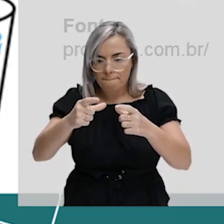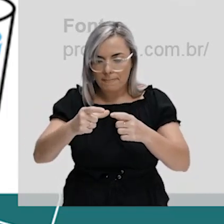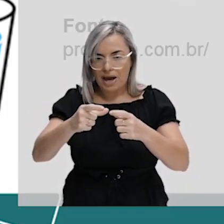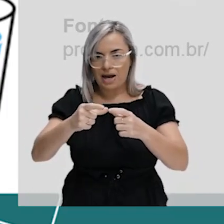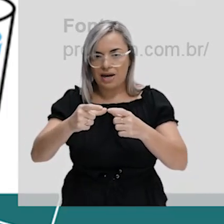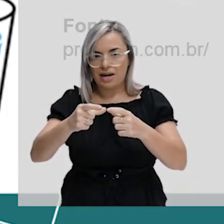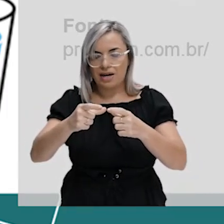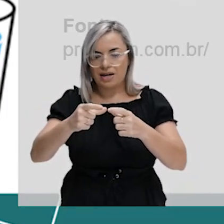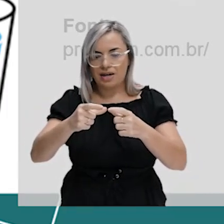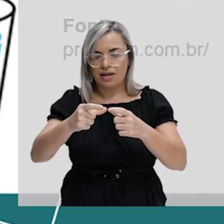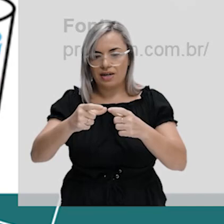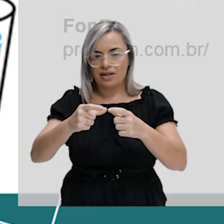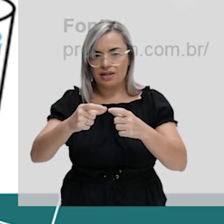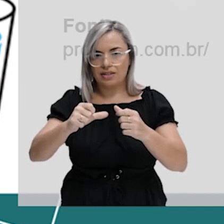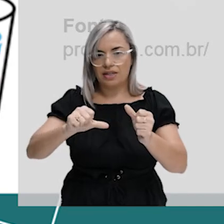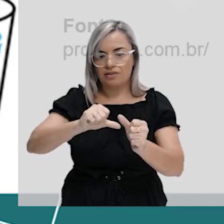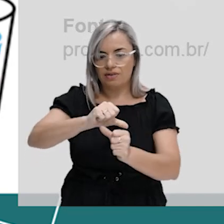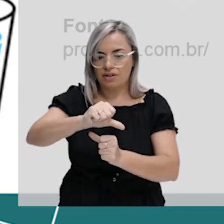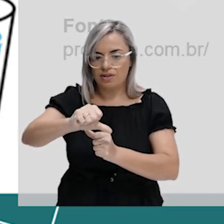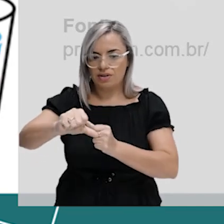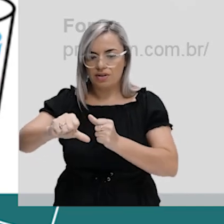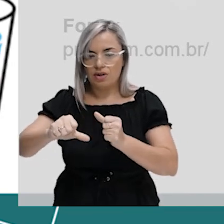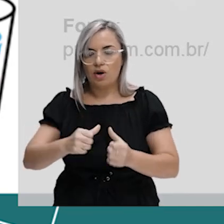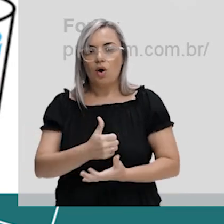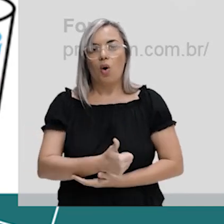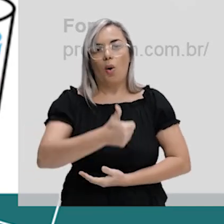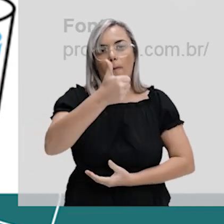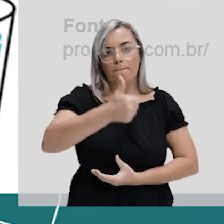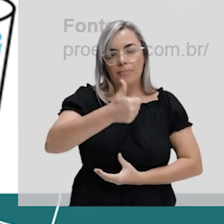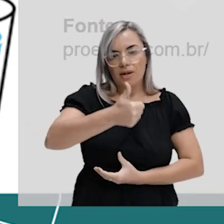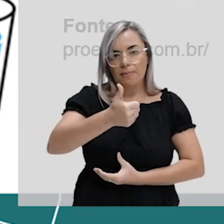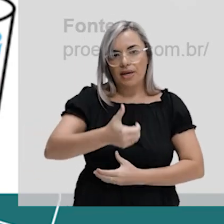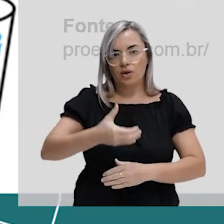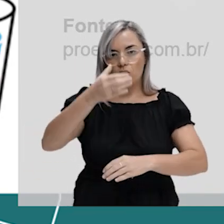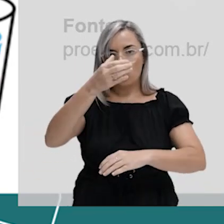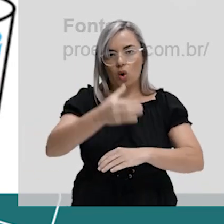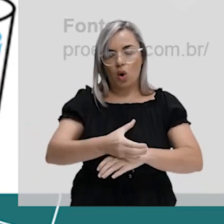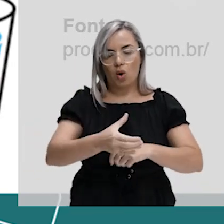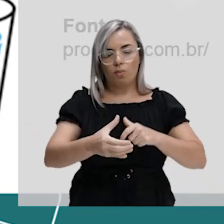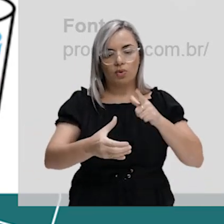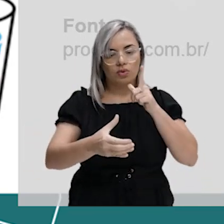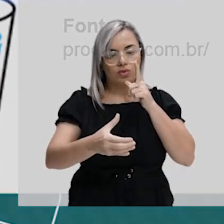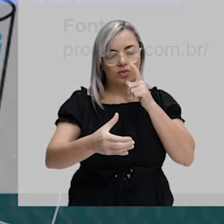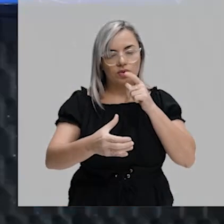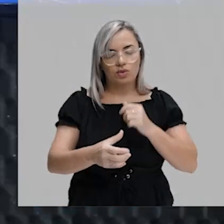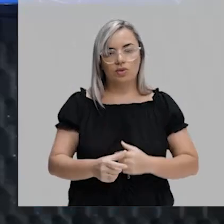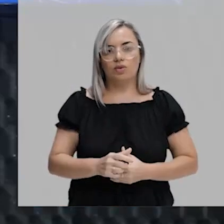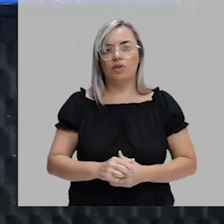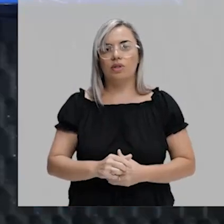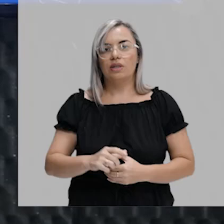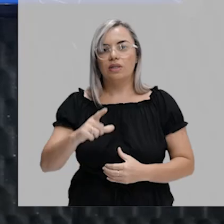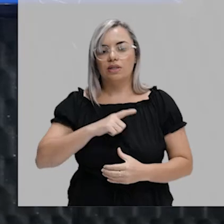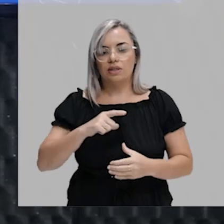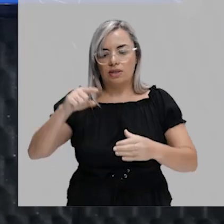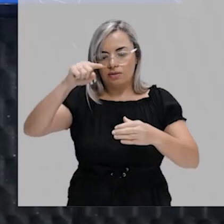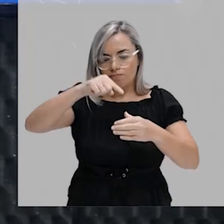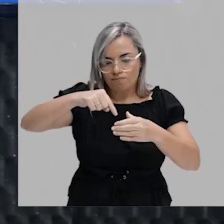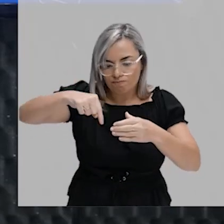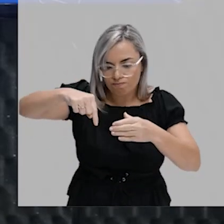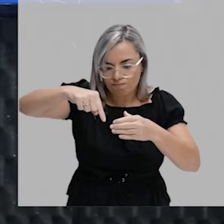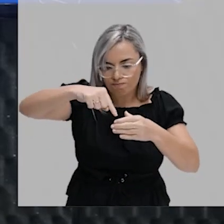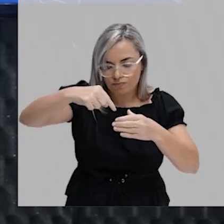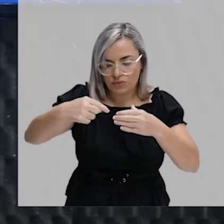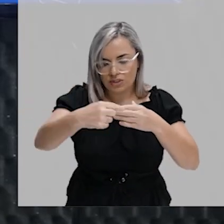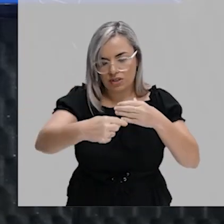ele está menos concentrado. Olhando só para esse primeiro copo, onde é que tem menos soluto? Tem menos soluto nessa região aqui. Tem mais